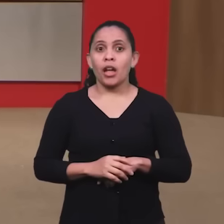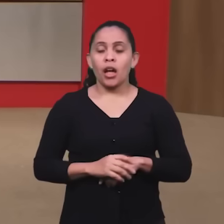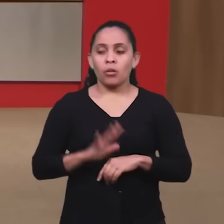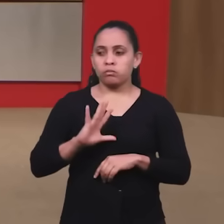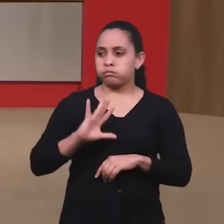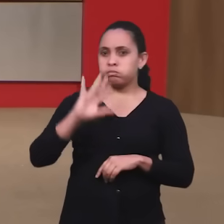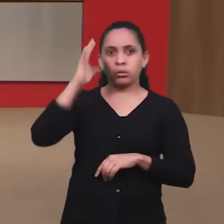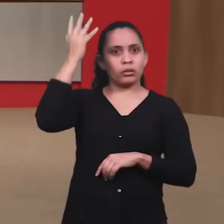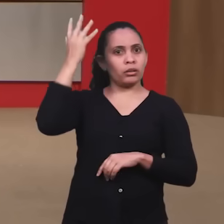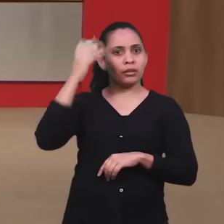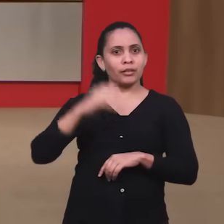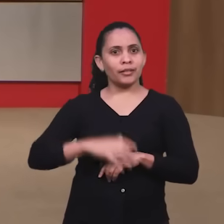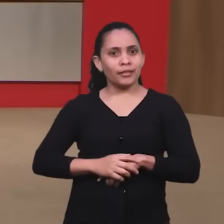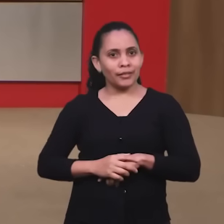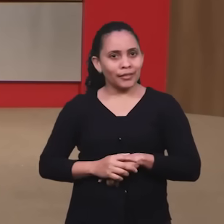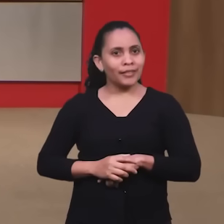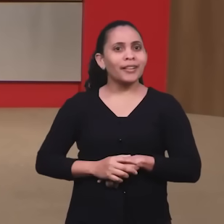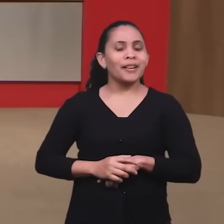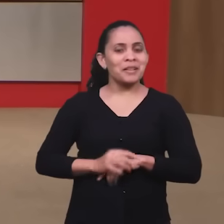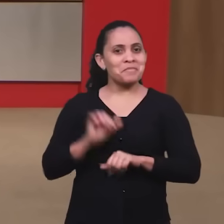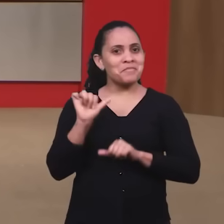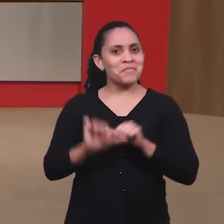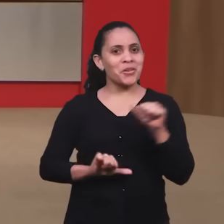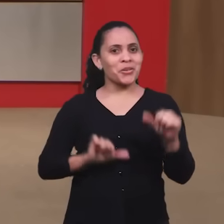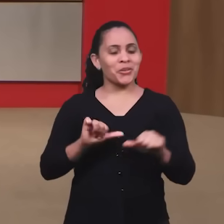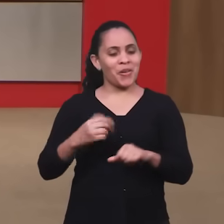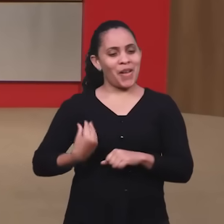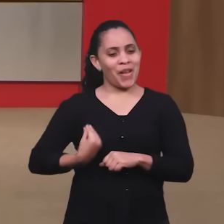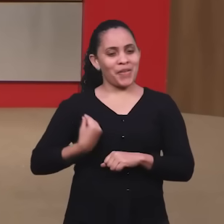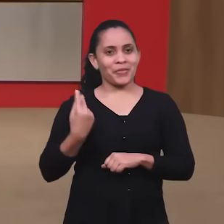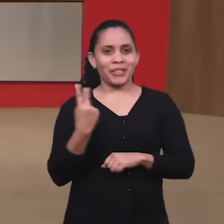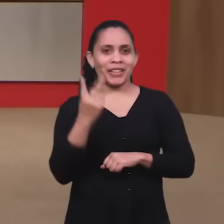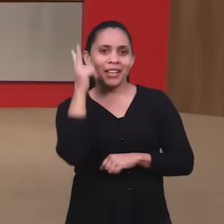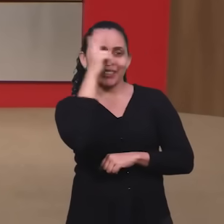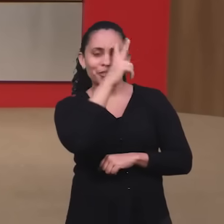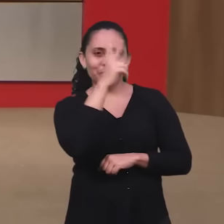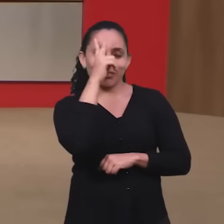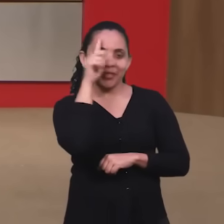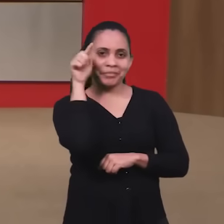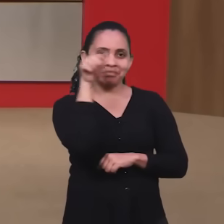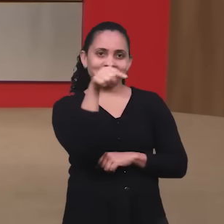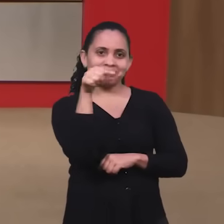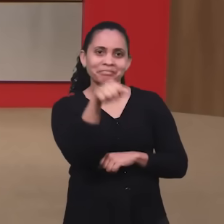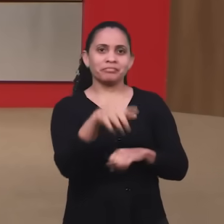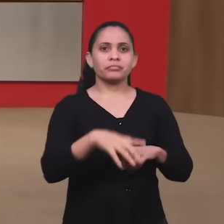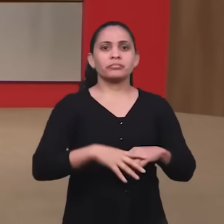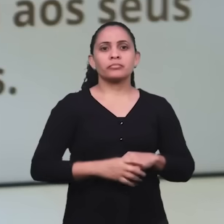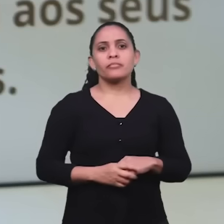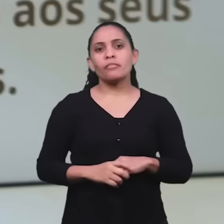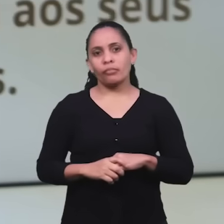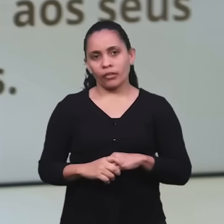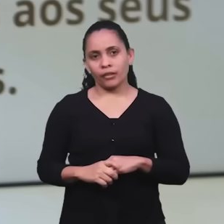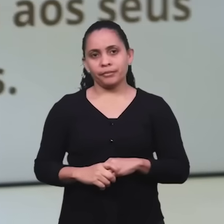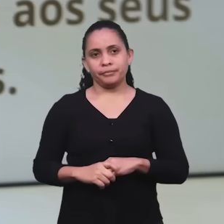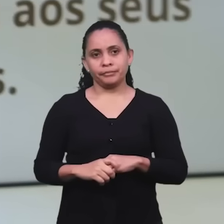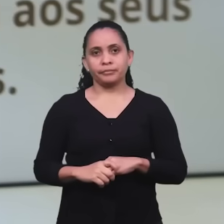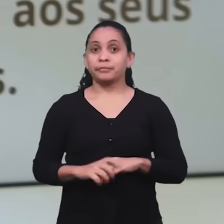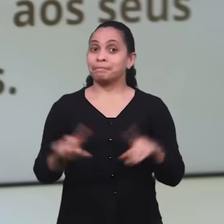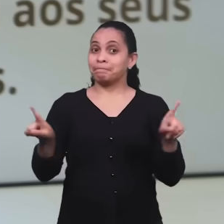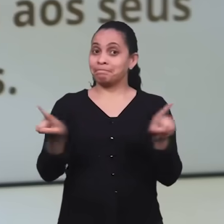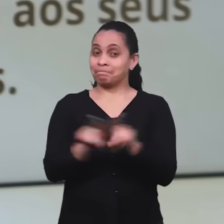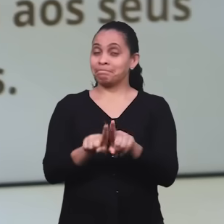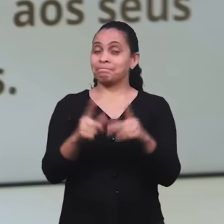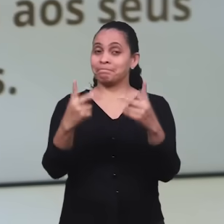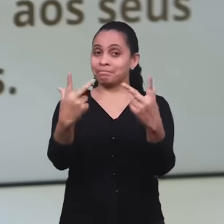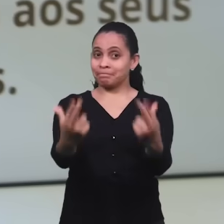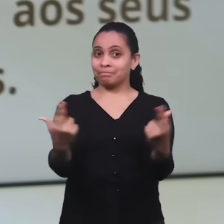algo inesperado, mas que mudou a vida e a história daquela mulher. E é